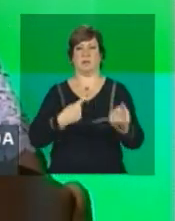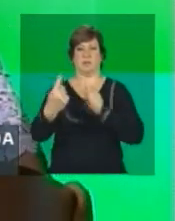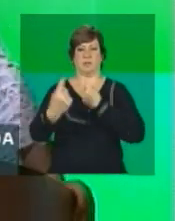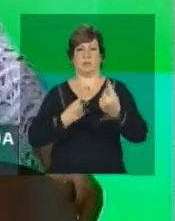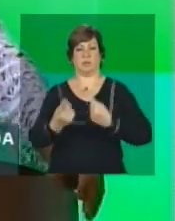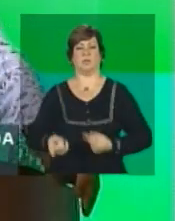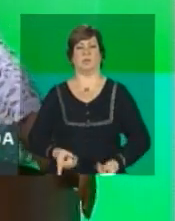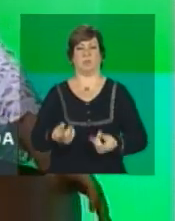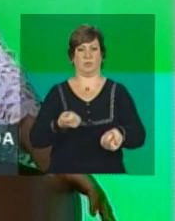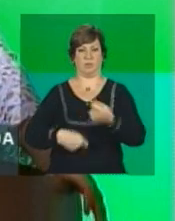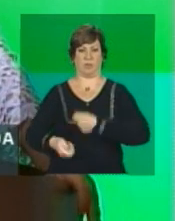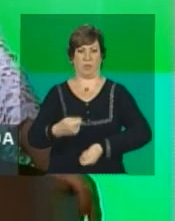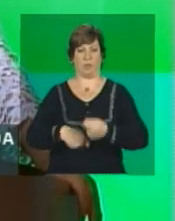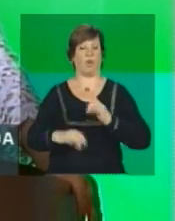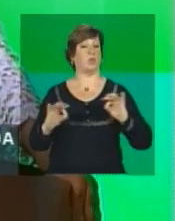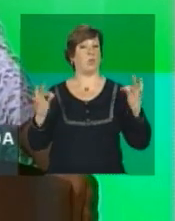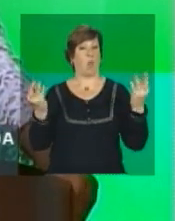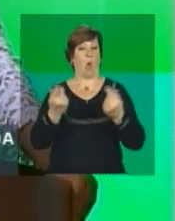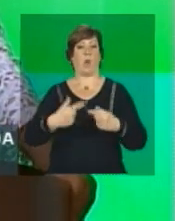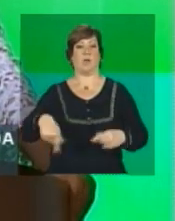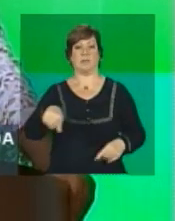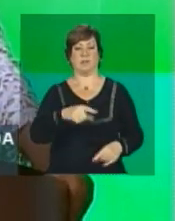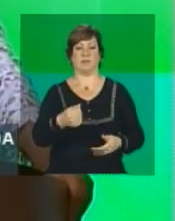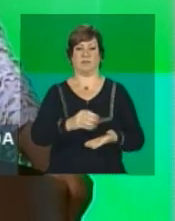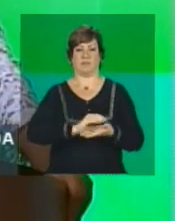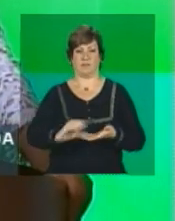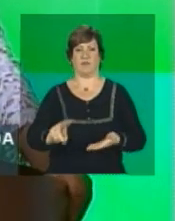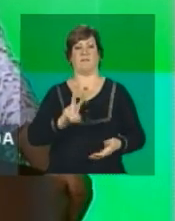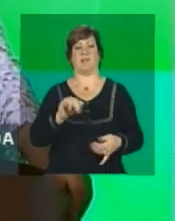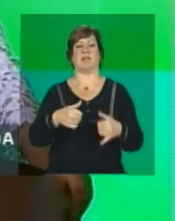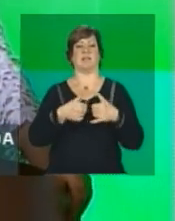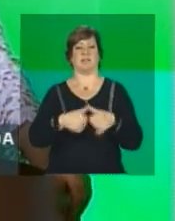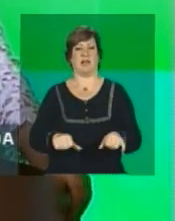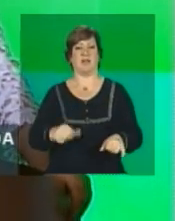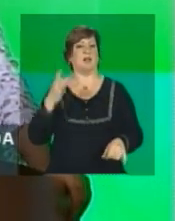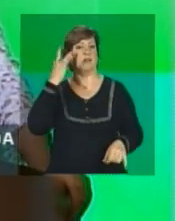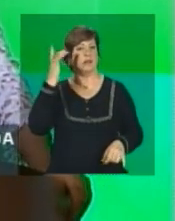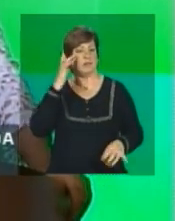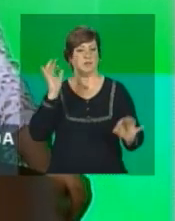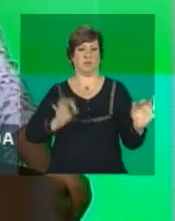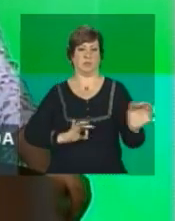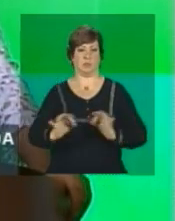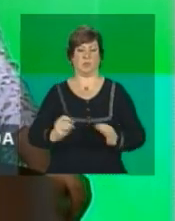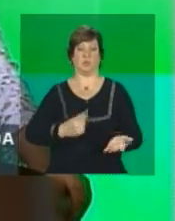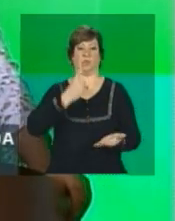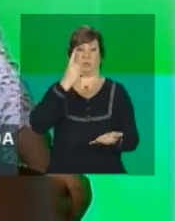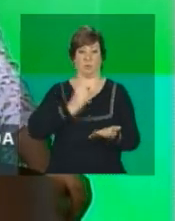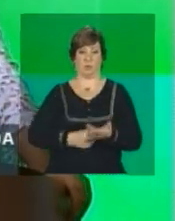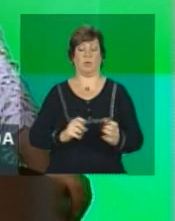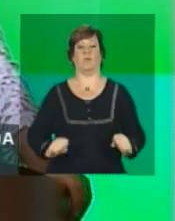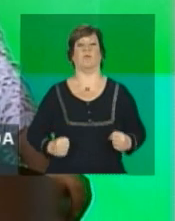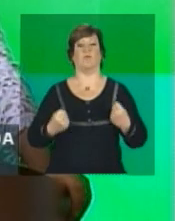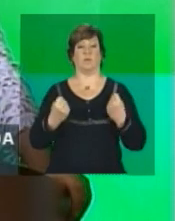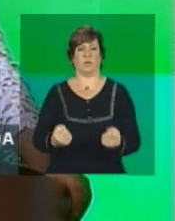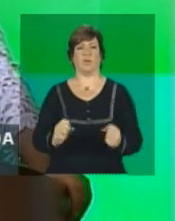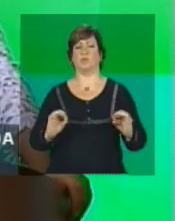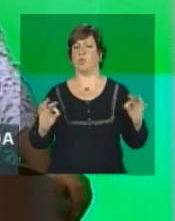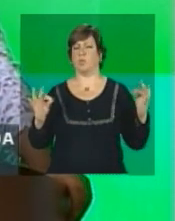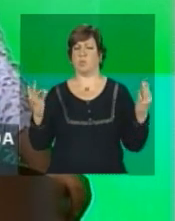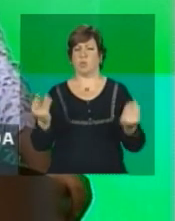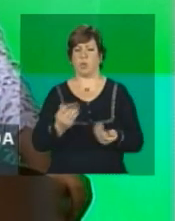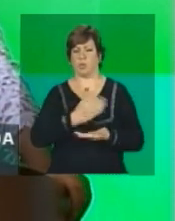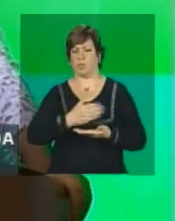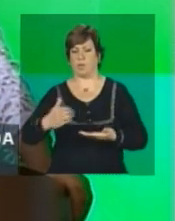comercialização. Todos esses investimentos estarão orientados pelo compromisso de fortalecer toda a